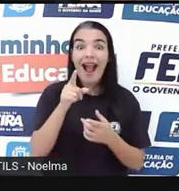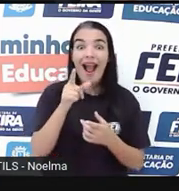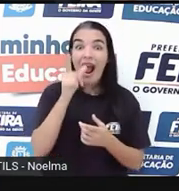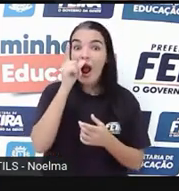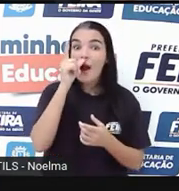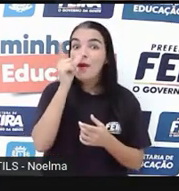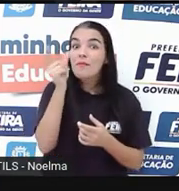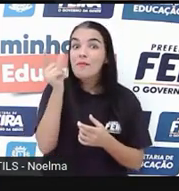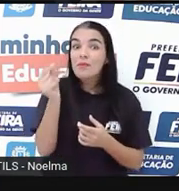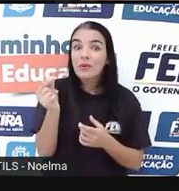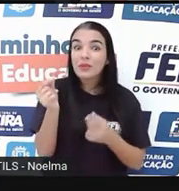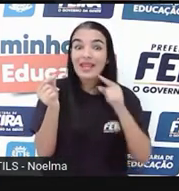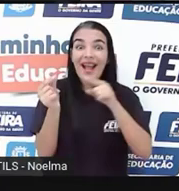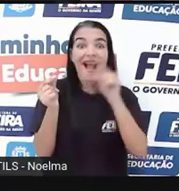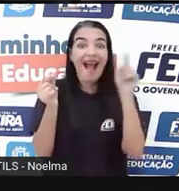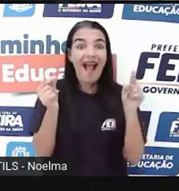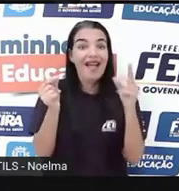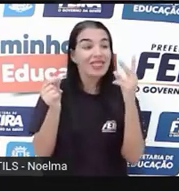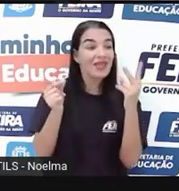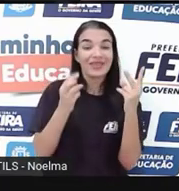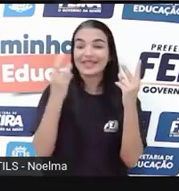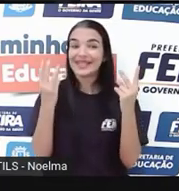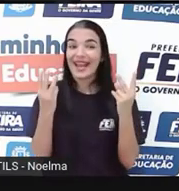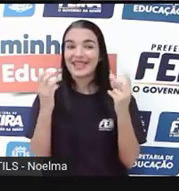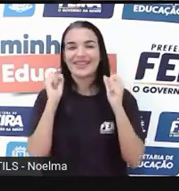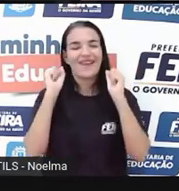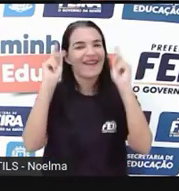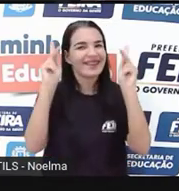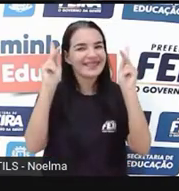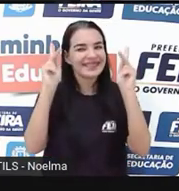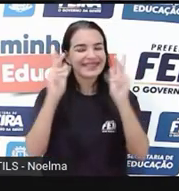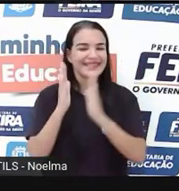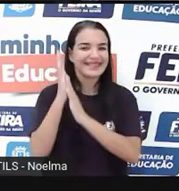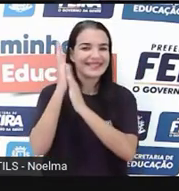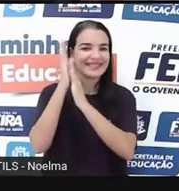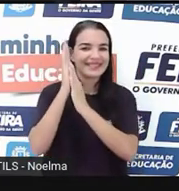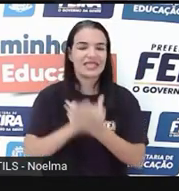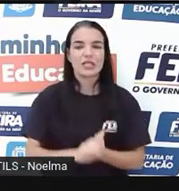Here, witch. Ok, acertei o primeiro.